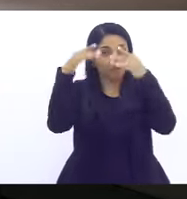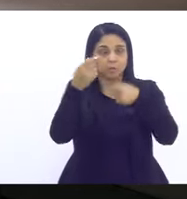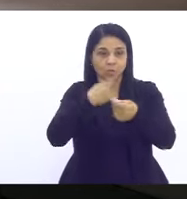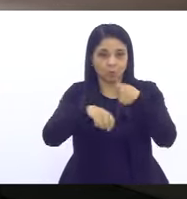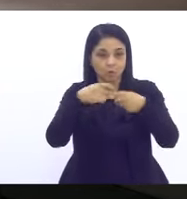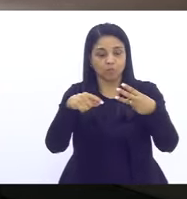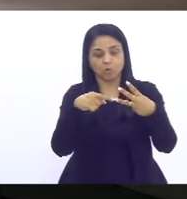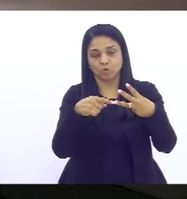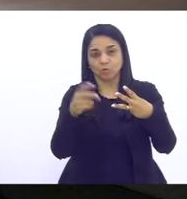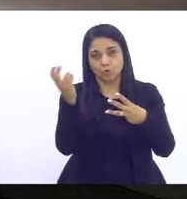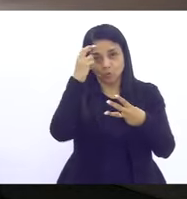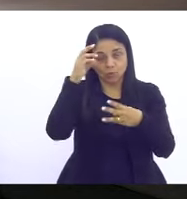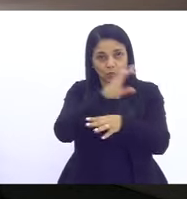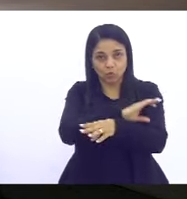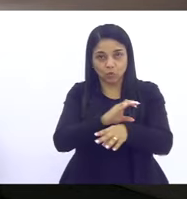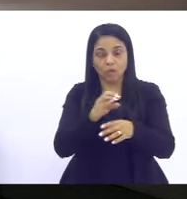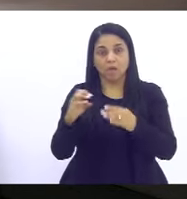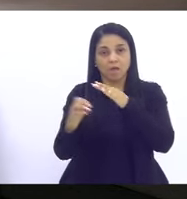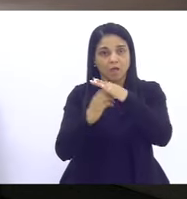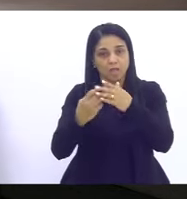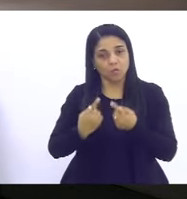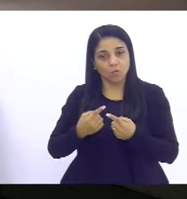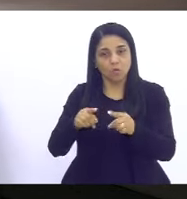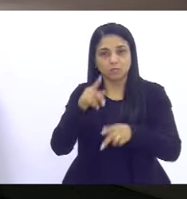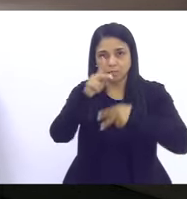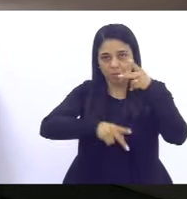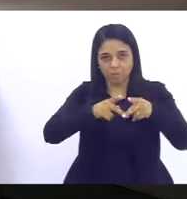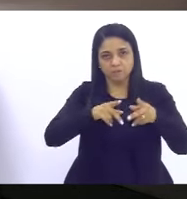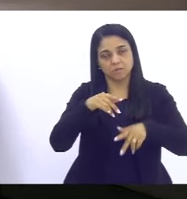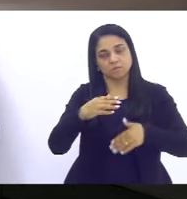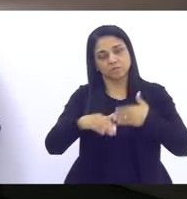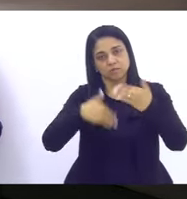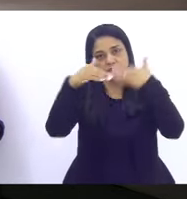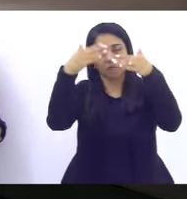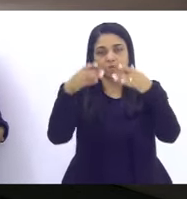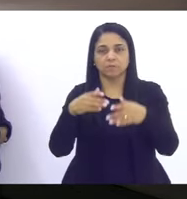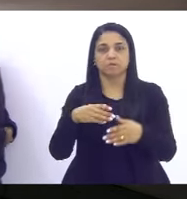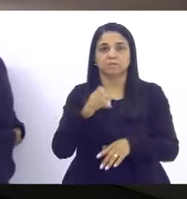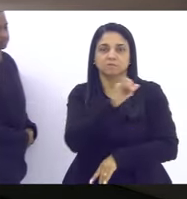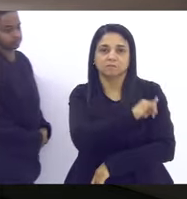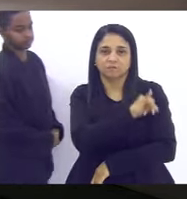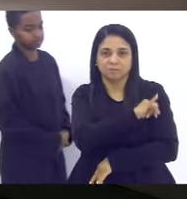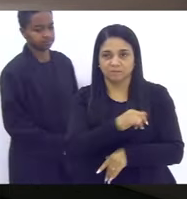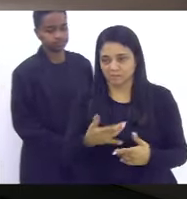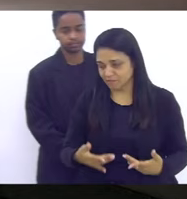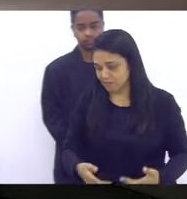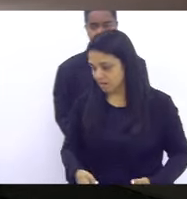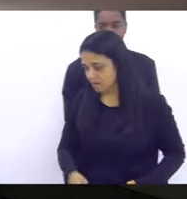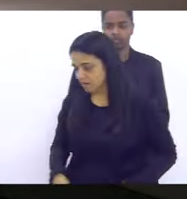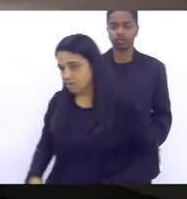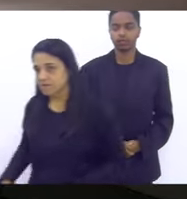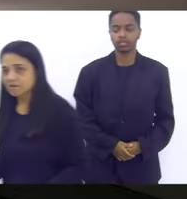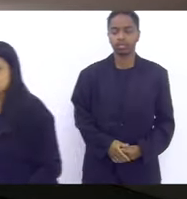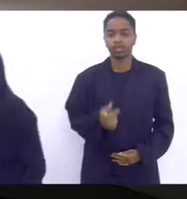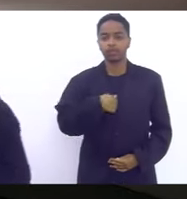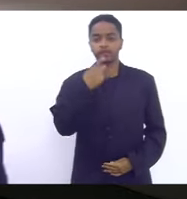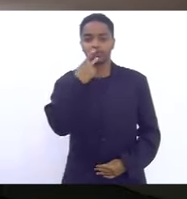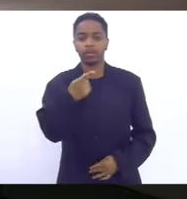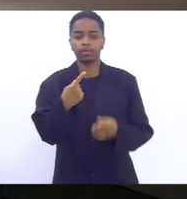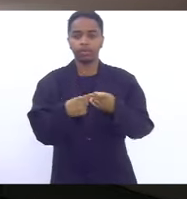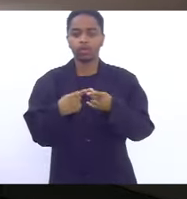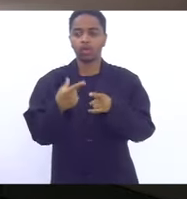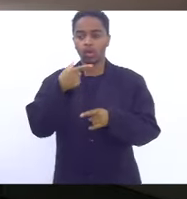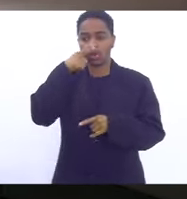a Enel ela está contra a população, está contra o desenvolvimento do estado do Rio de Janeiro. Eu citei, o deputado Vitor Hugo mencionou ontem, porque a Rede Globo estava ao vivo,